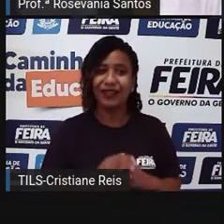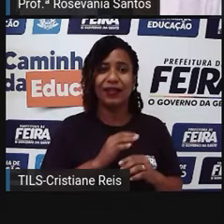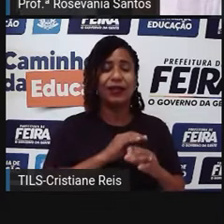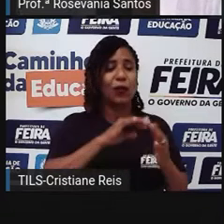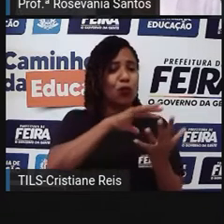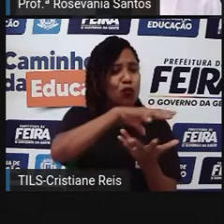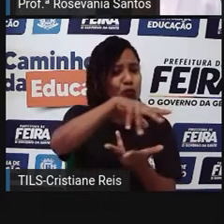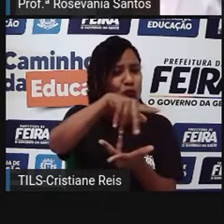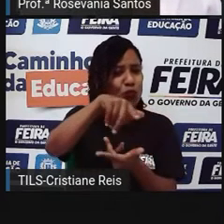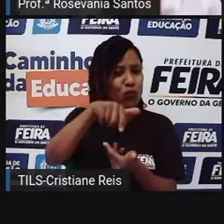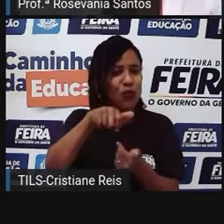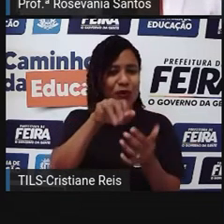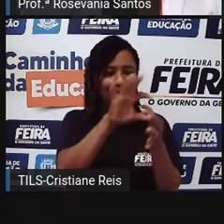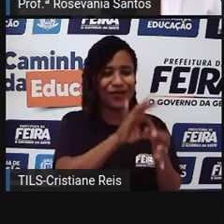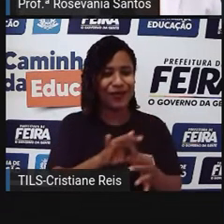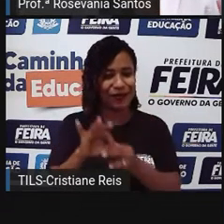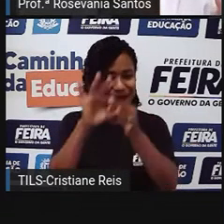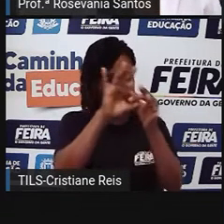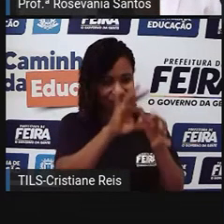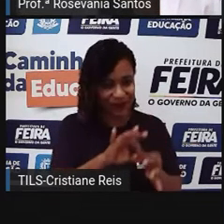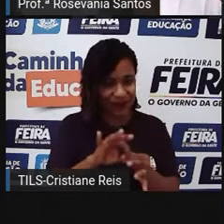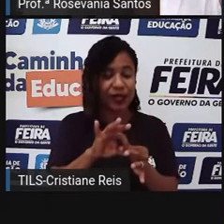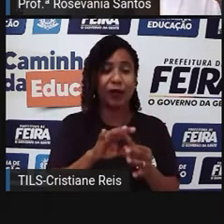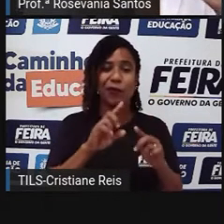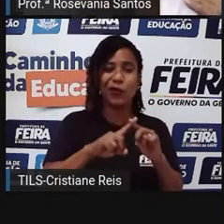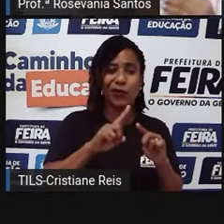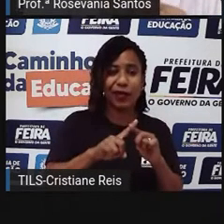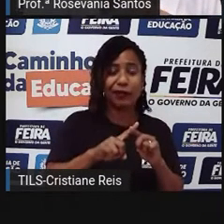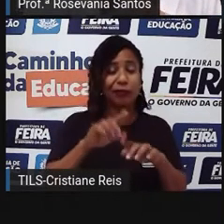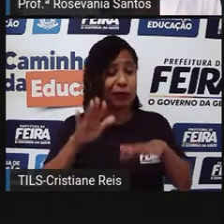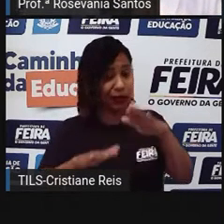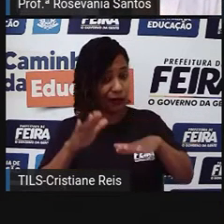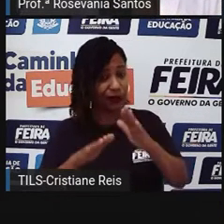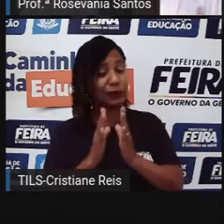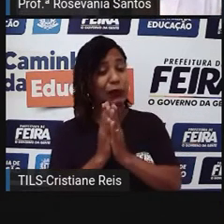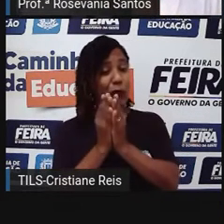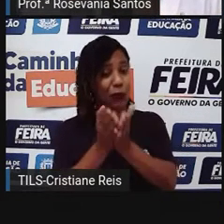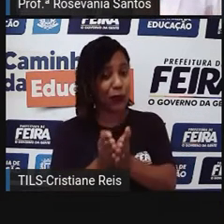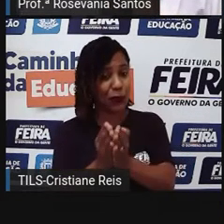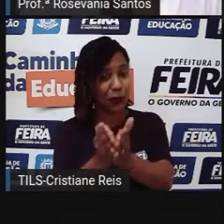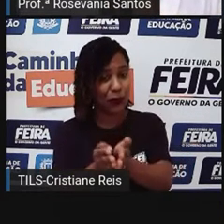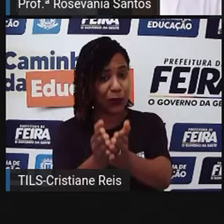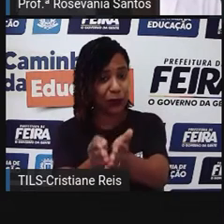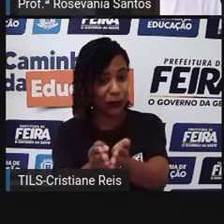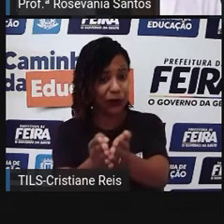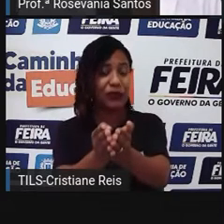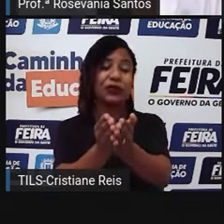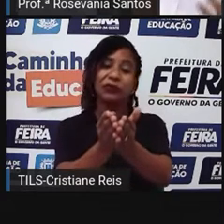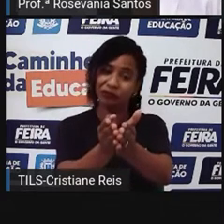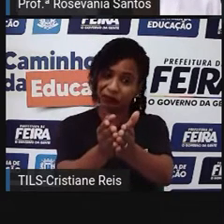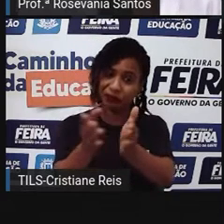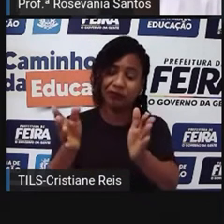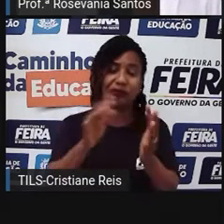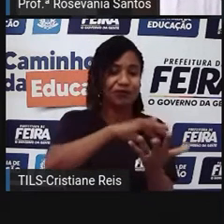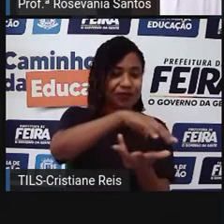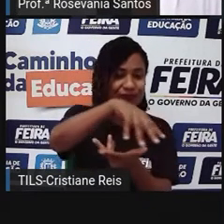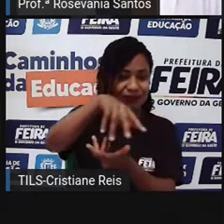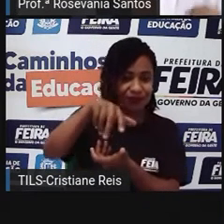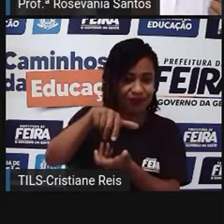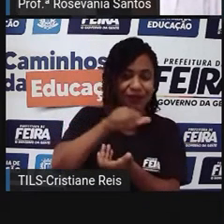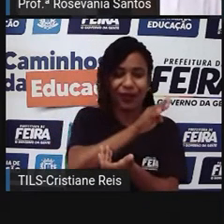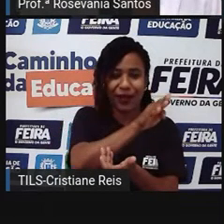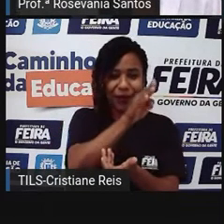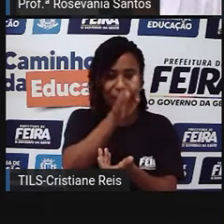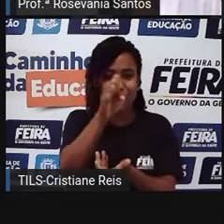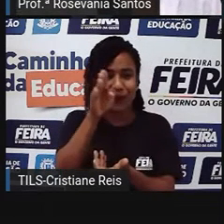globalização. Os fenômenos, assim, eles, né, aceitam todas essas explicações, como as grandes